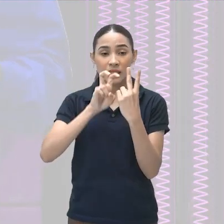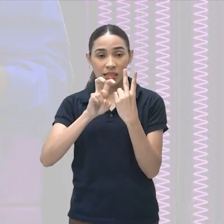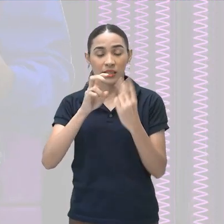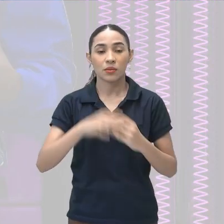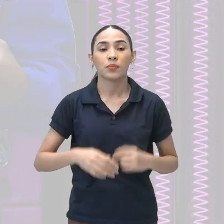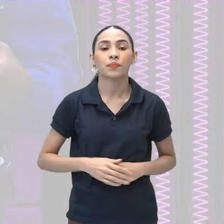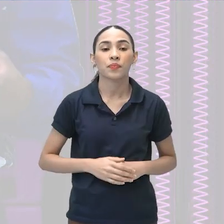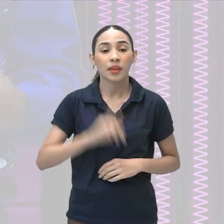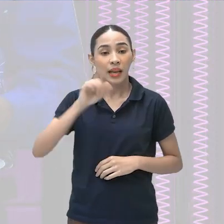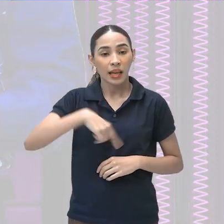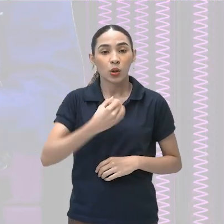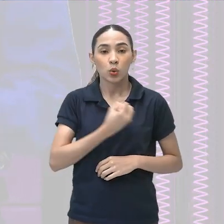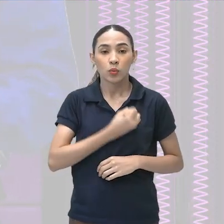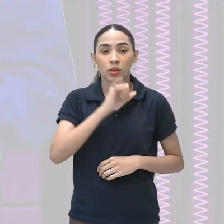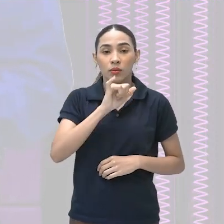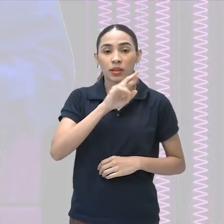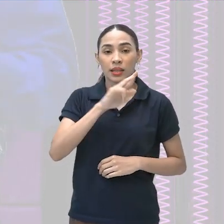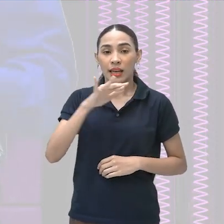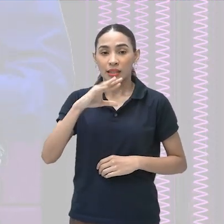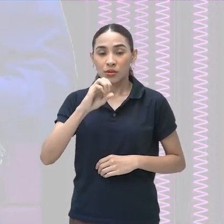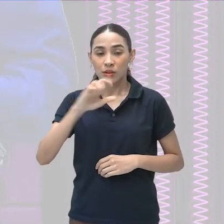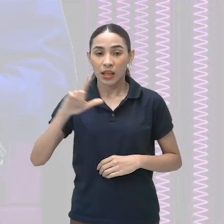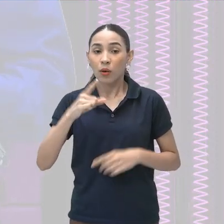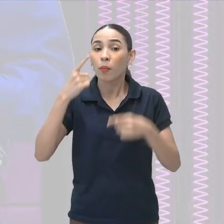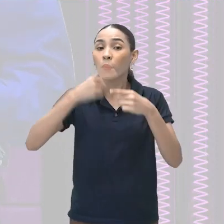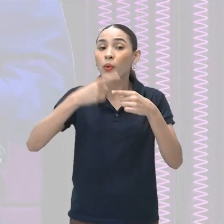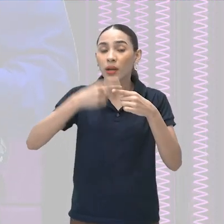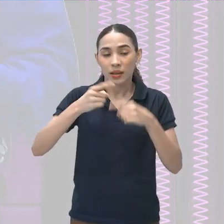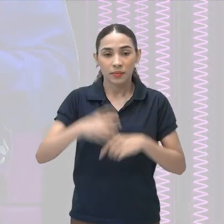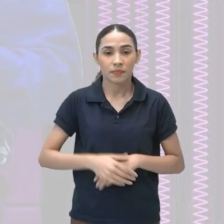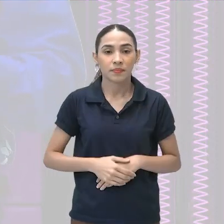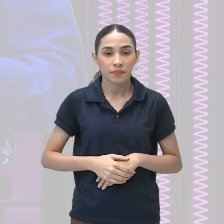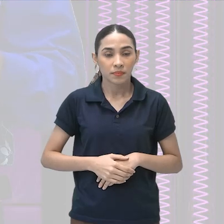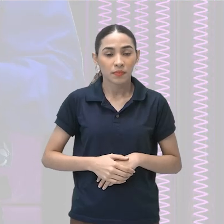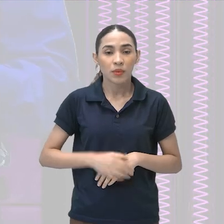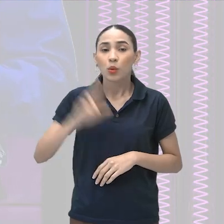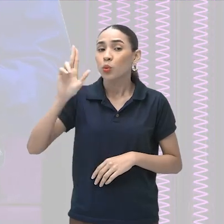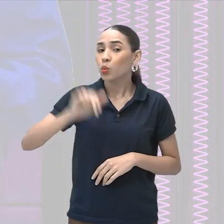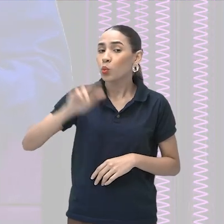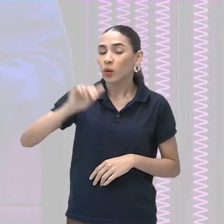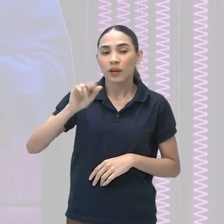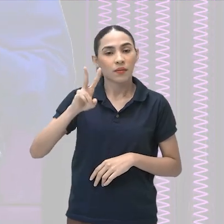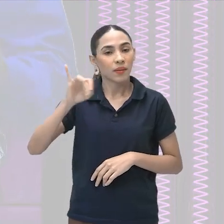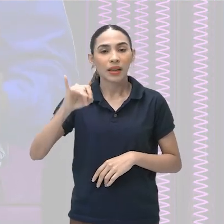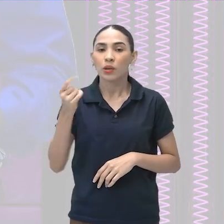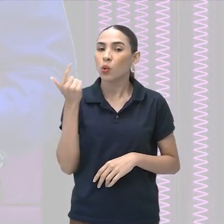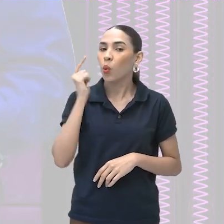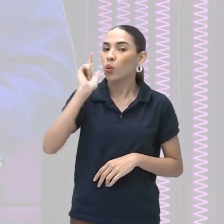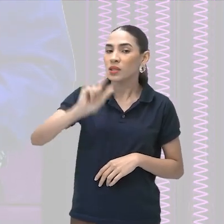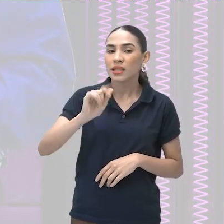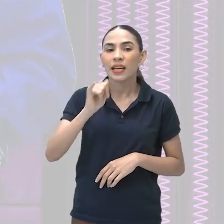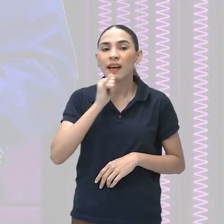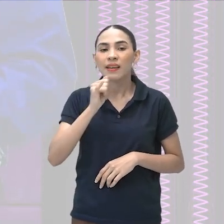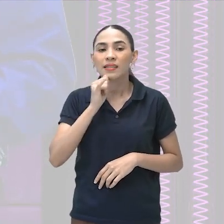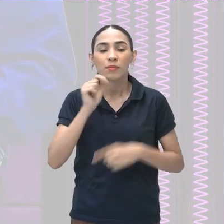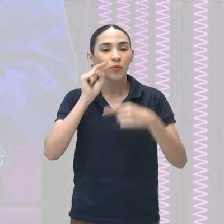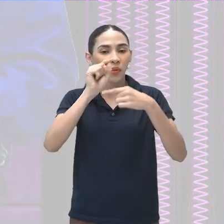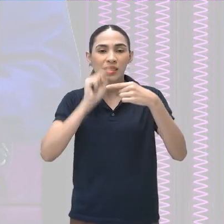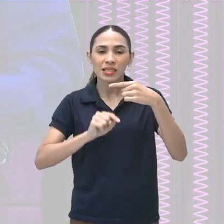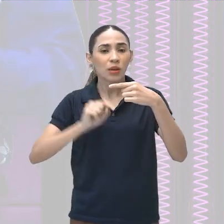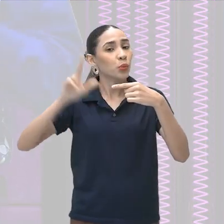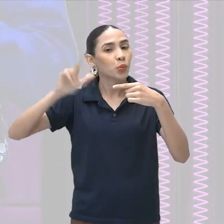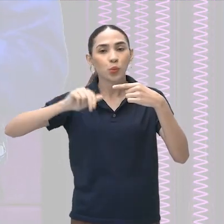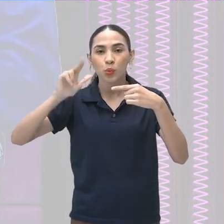esses são números irracionais. Por que irracionais? Porque eu nunca vou conseguir escrever eles na forma de